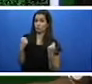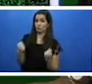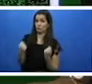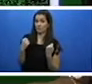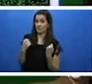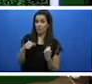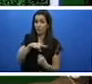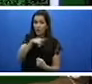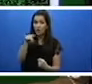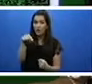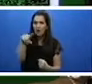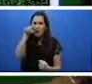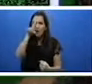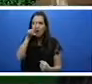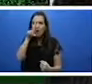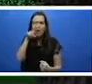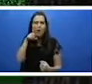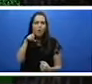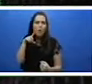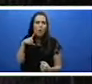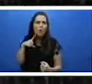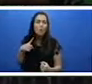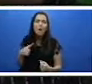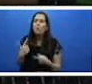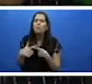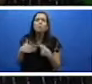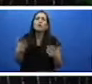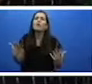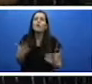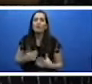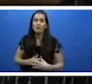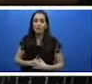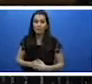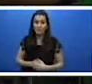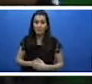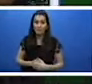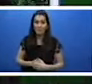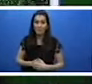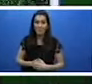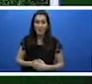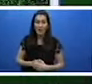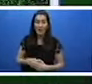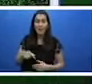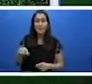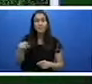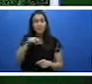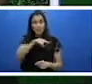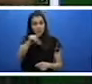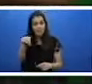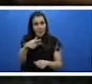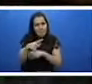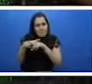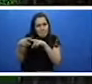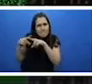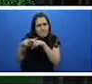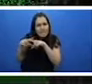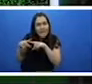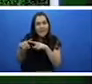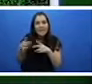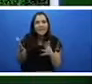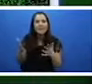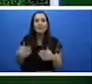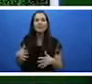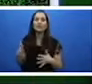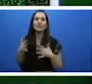você transpira, tá? Por que nós transpiramos? Para refrescar a pele e não deixar